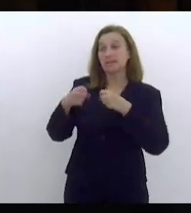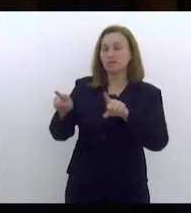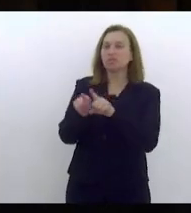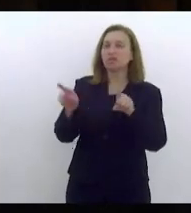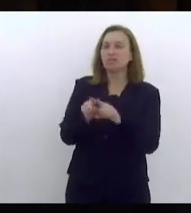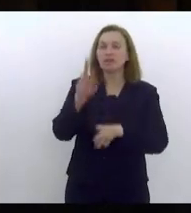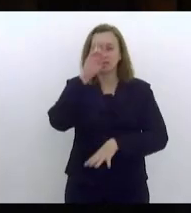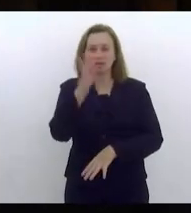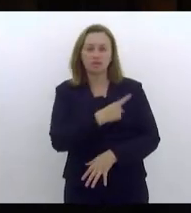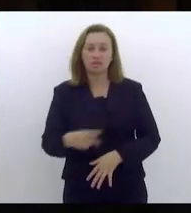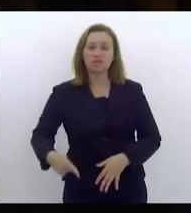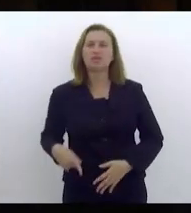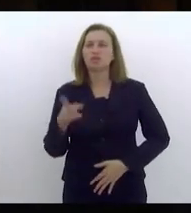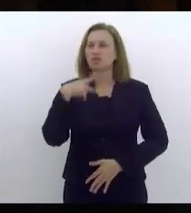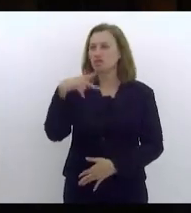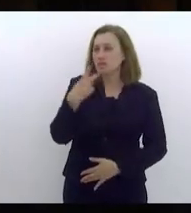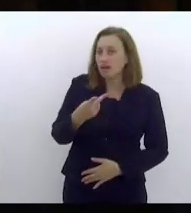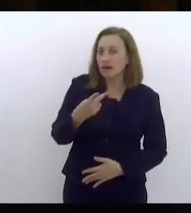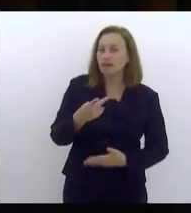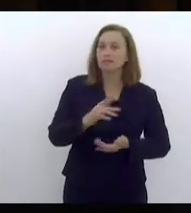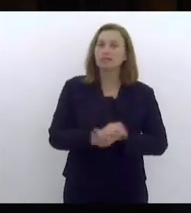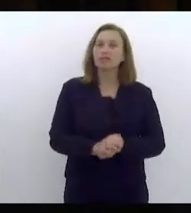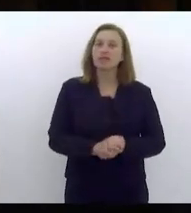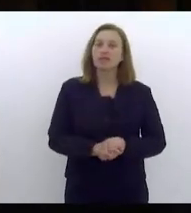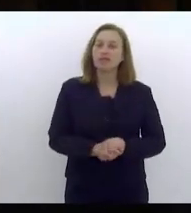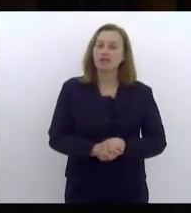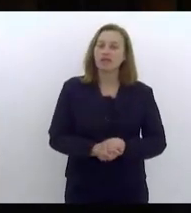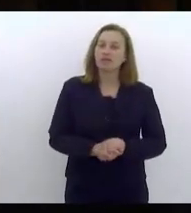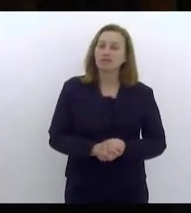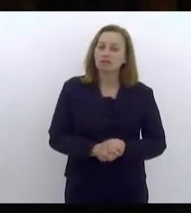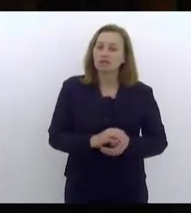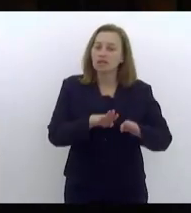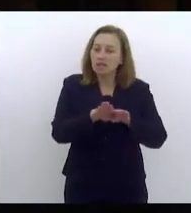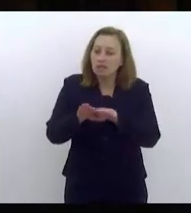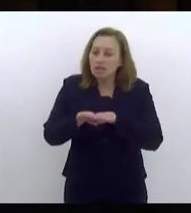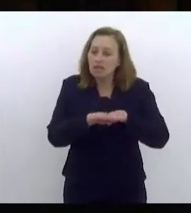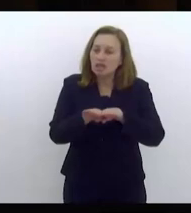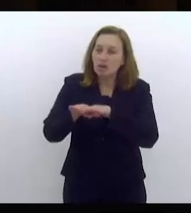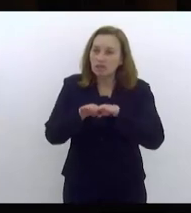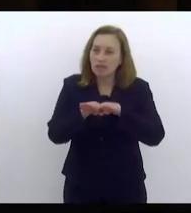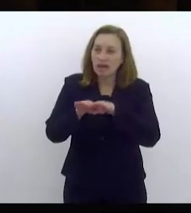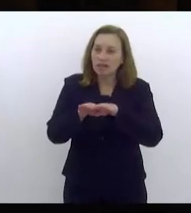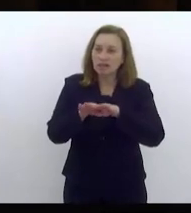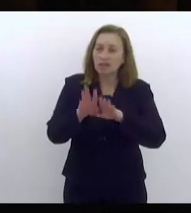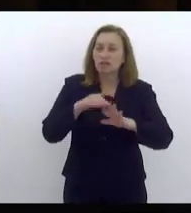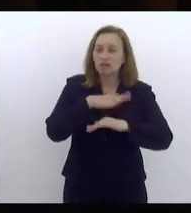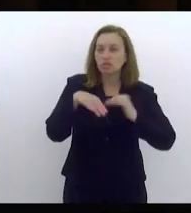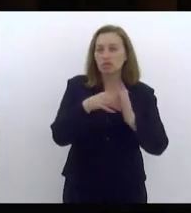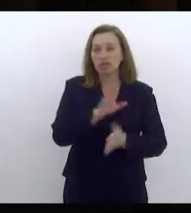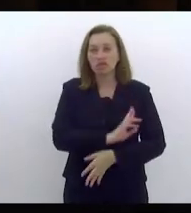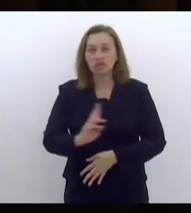senhora presidente, e quando a gente fala de equidade também entre as religiões, que